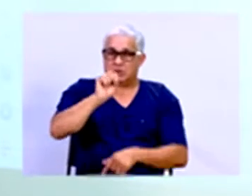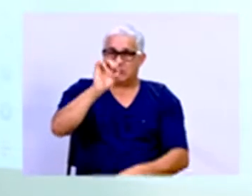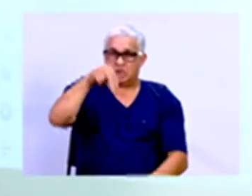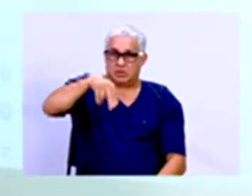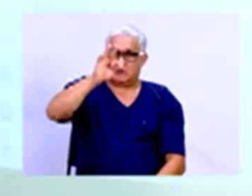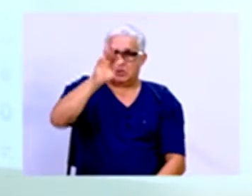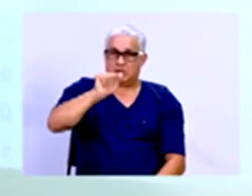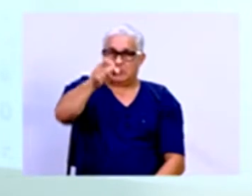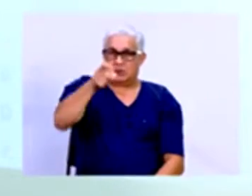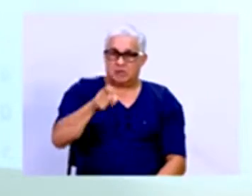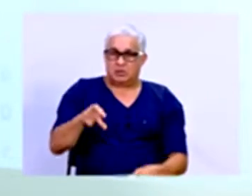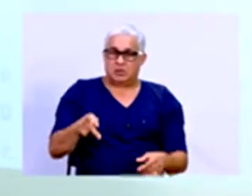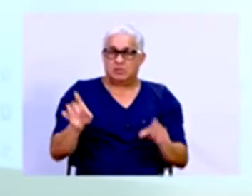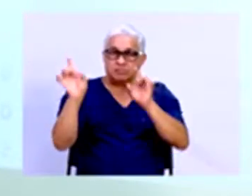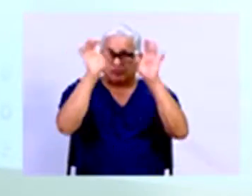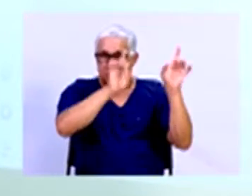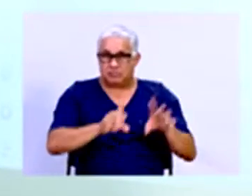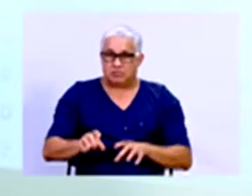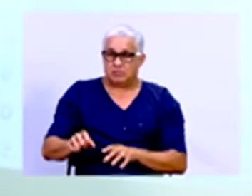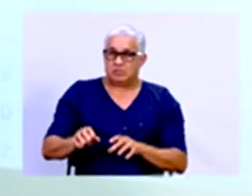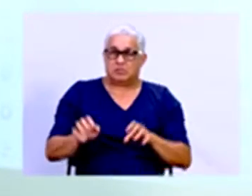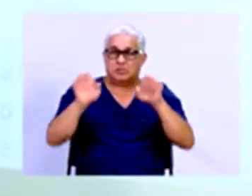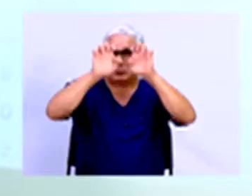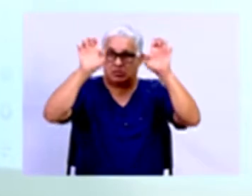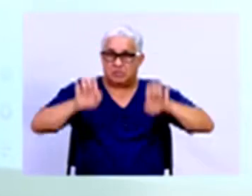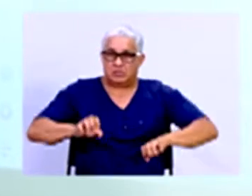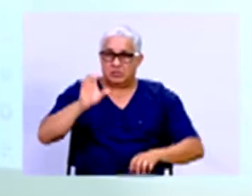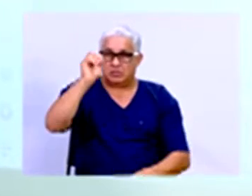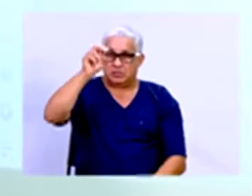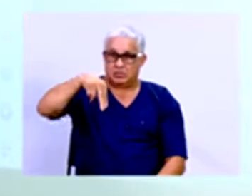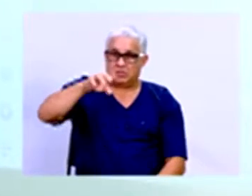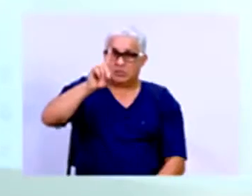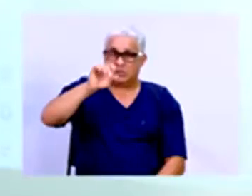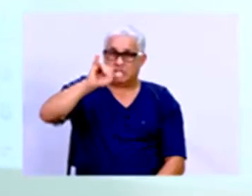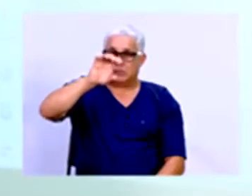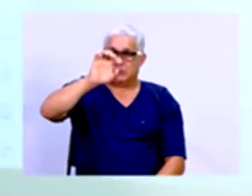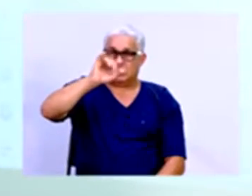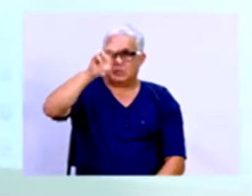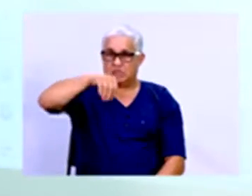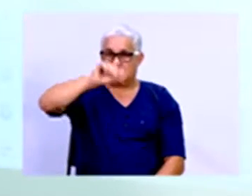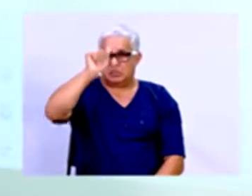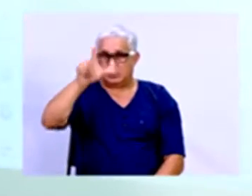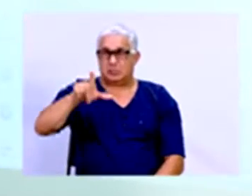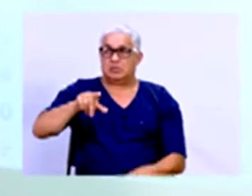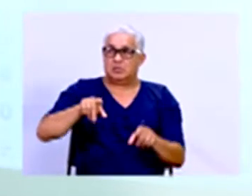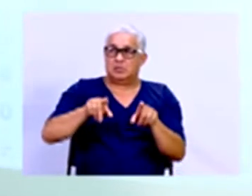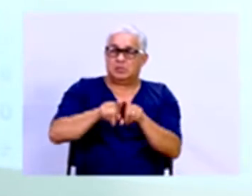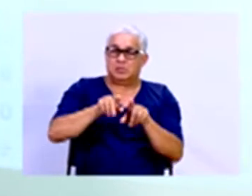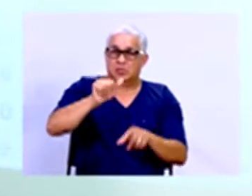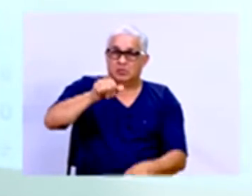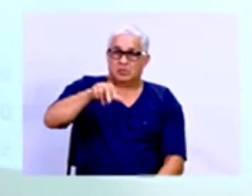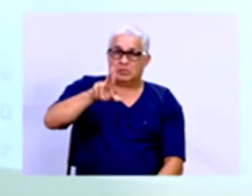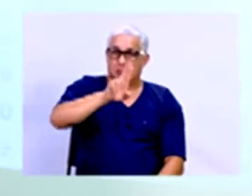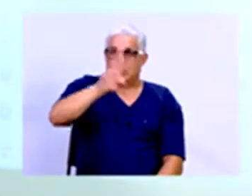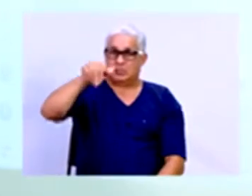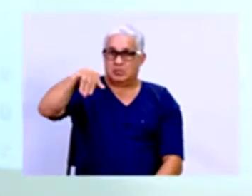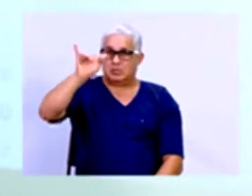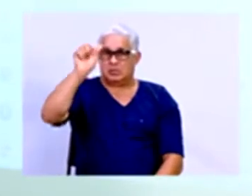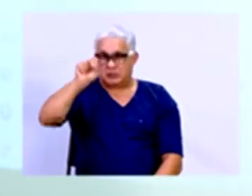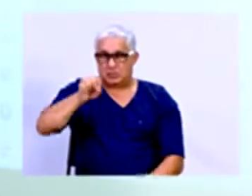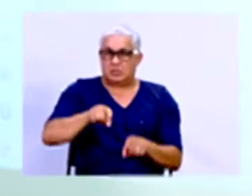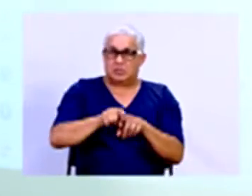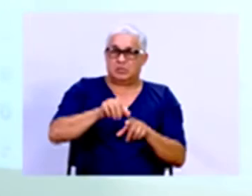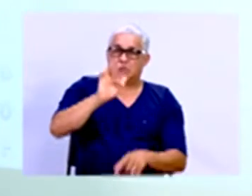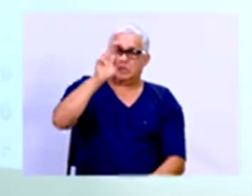né? Vamos falar um pouco de estruturas condicionais, de laços de repetição, arrays, funções, enfim. Aquelas coisinhas